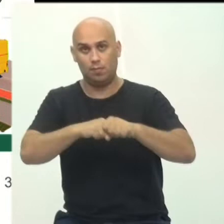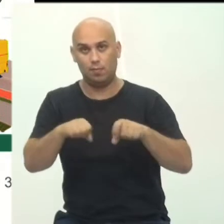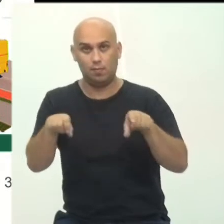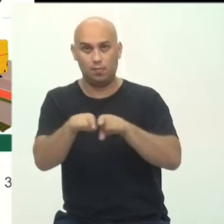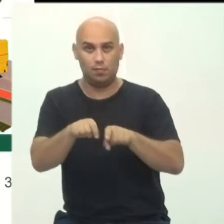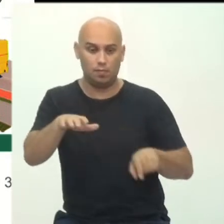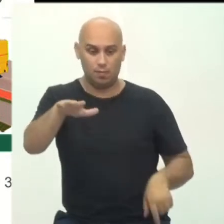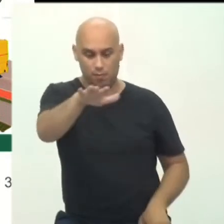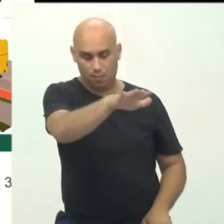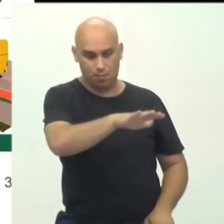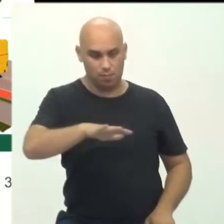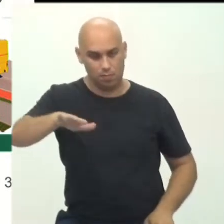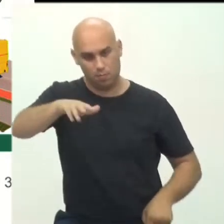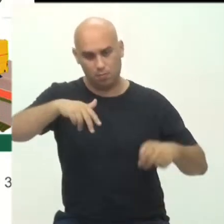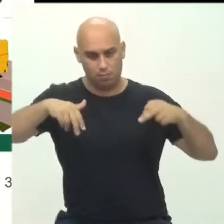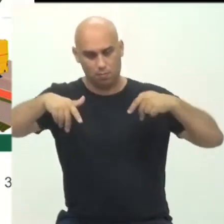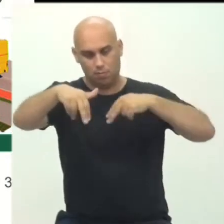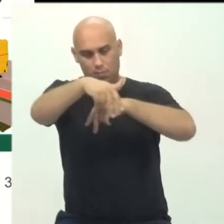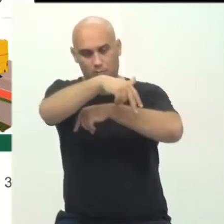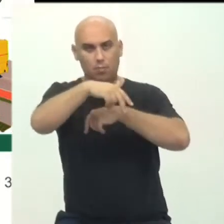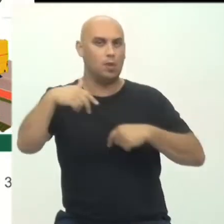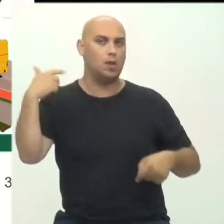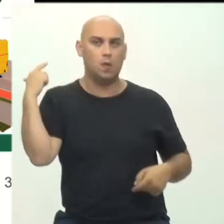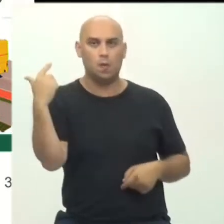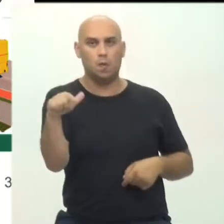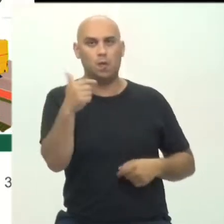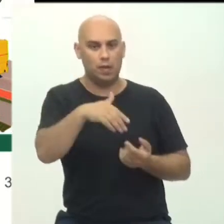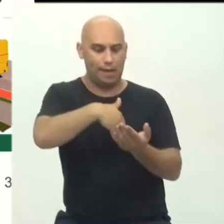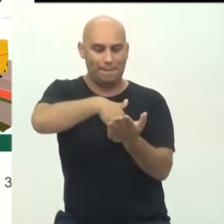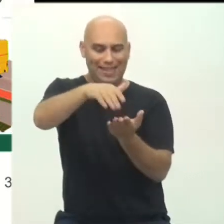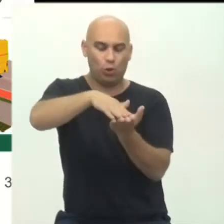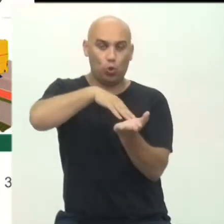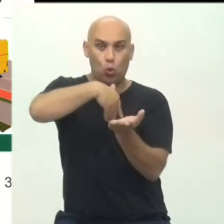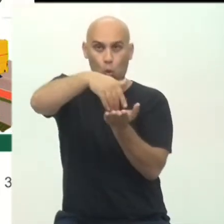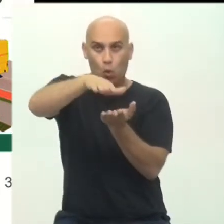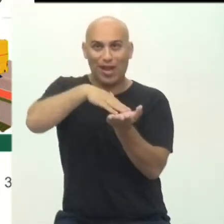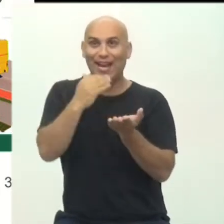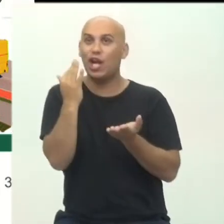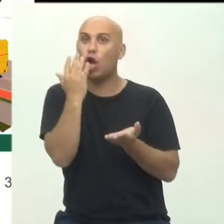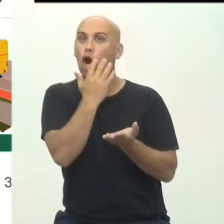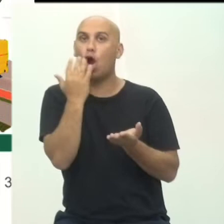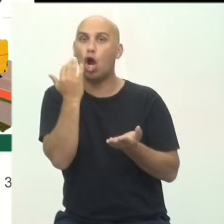espaço, a gente já não tem a pintura dando